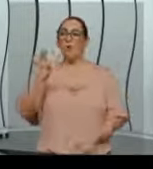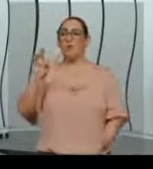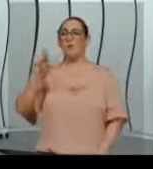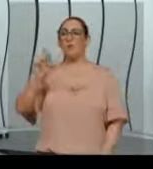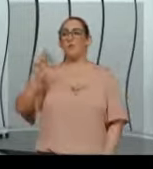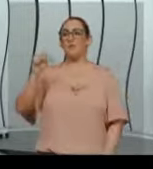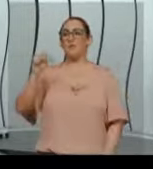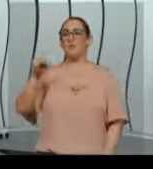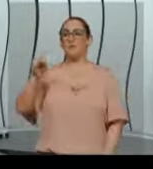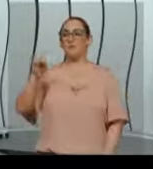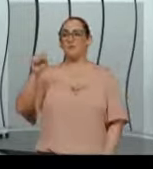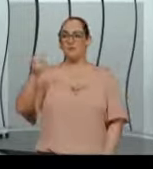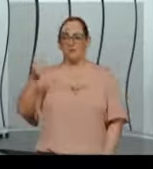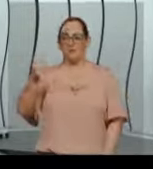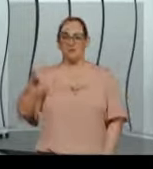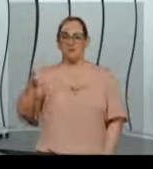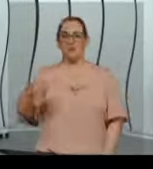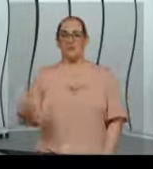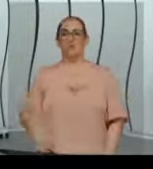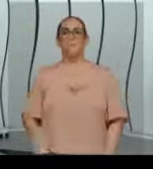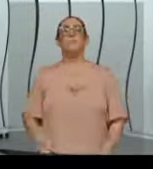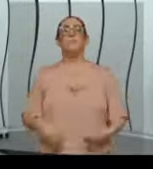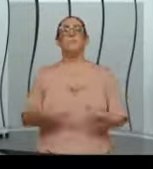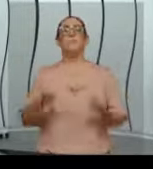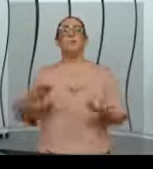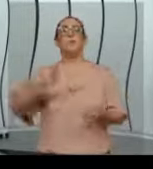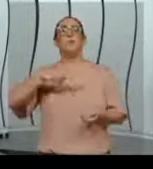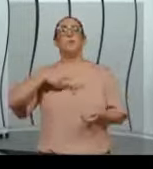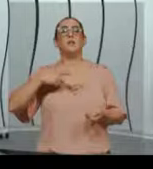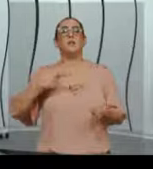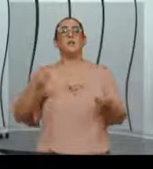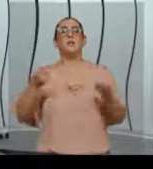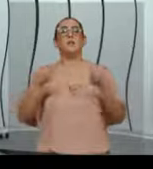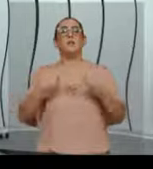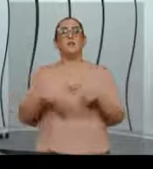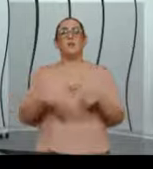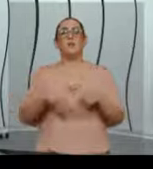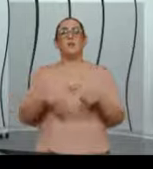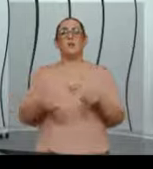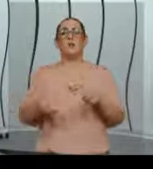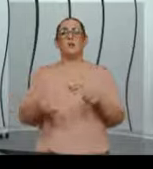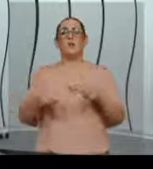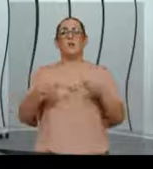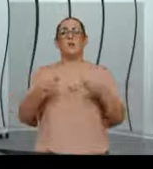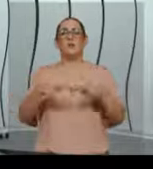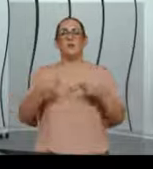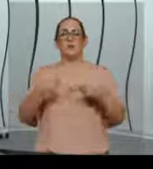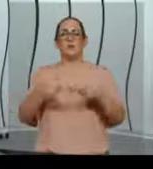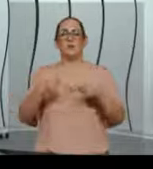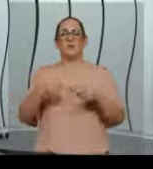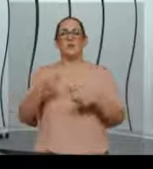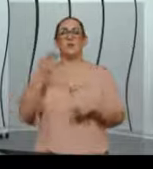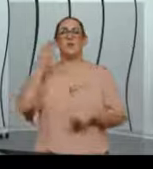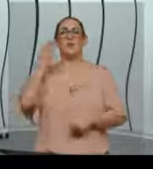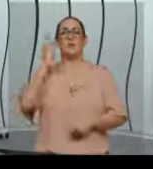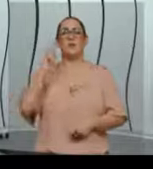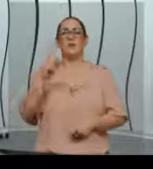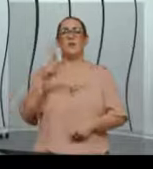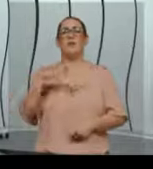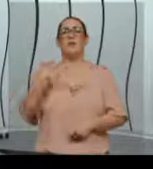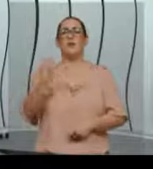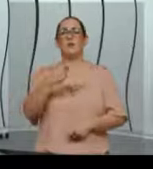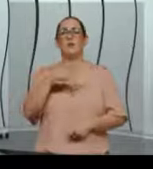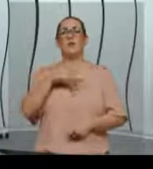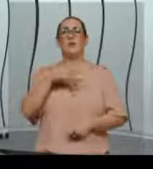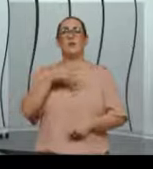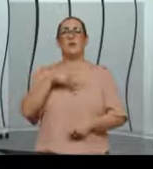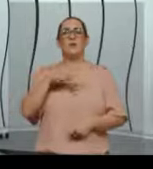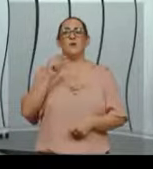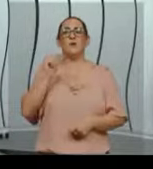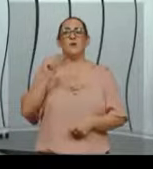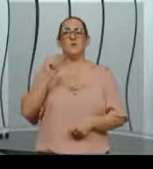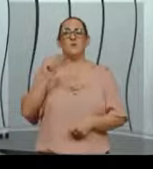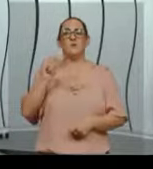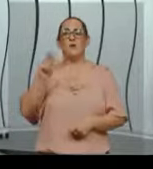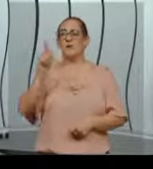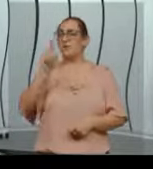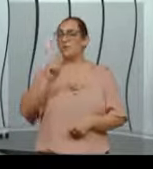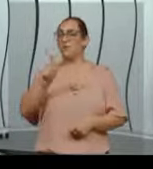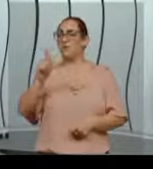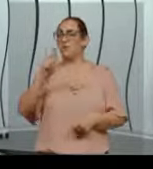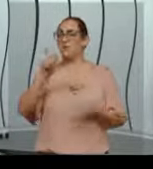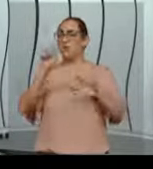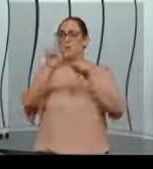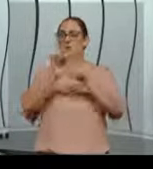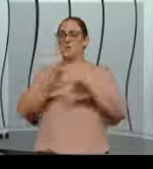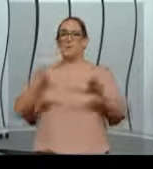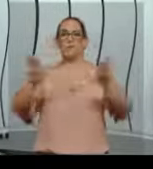Bom, existem, então, as condições necessárias para que nós tenhamos, então, isômeros espaciais